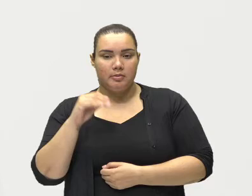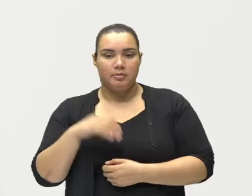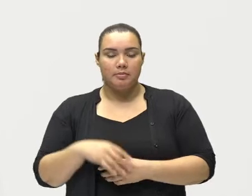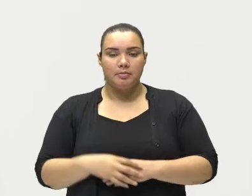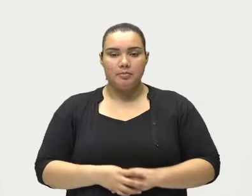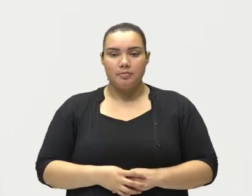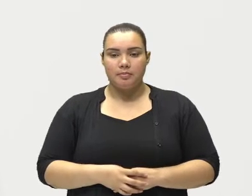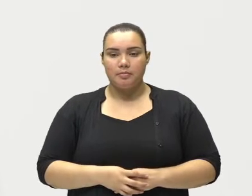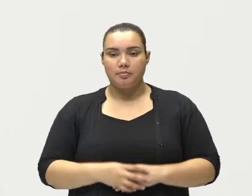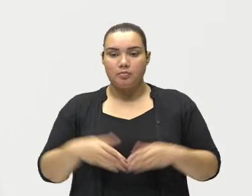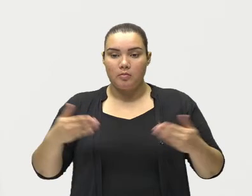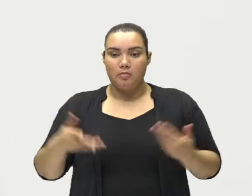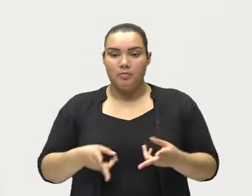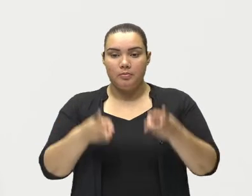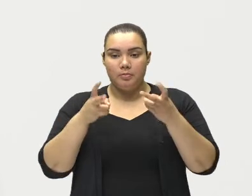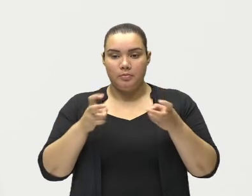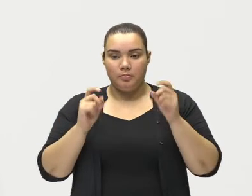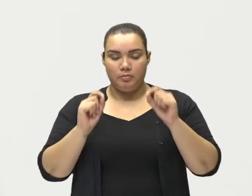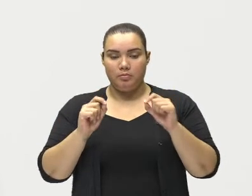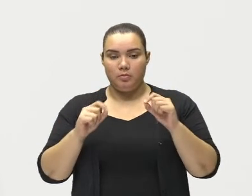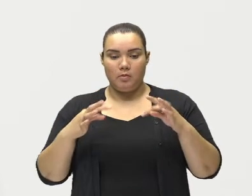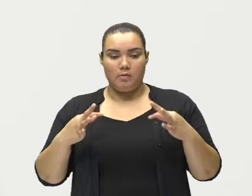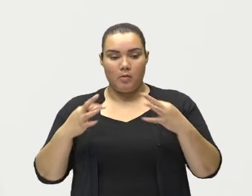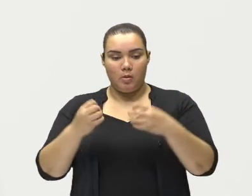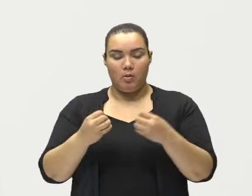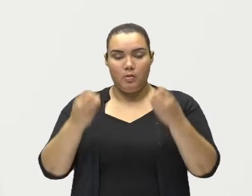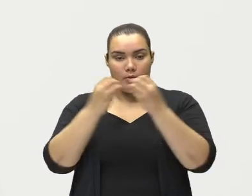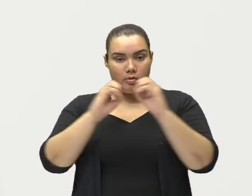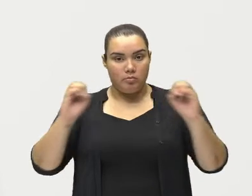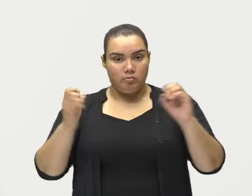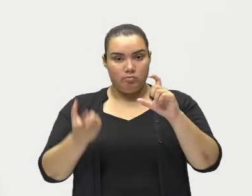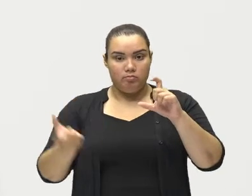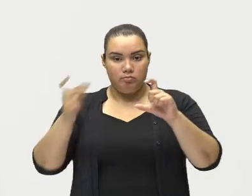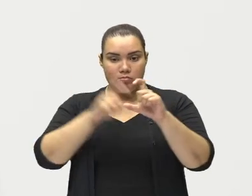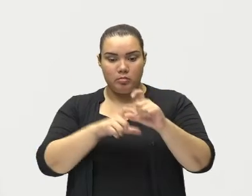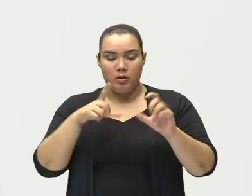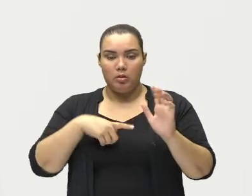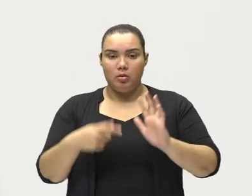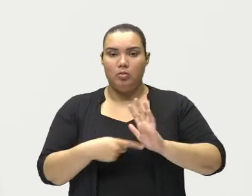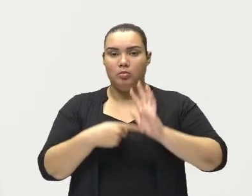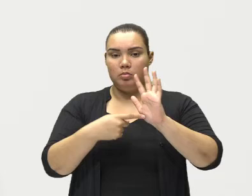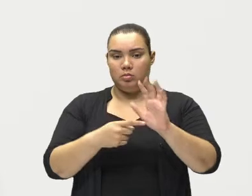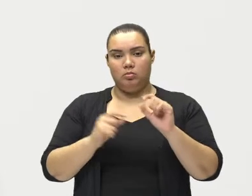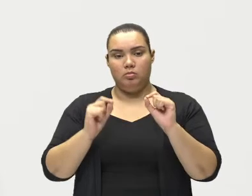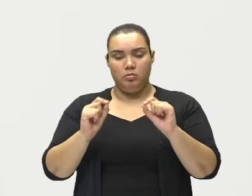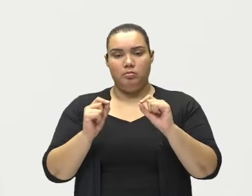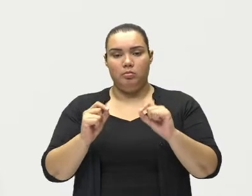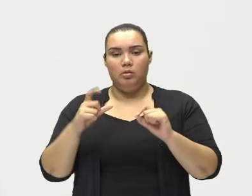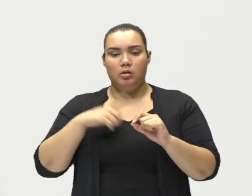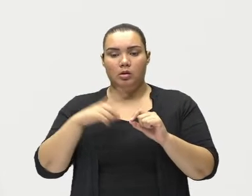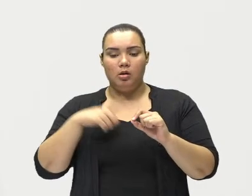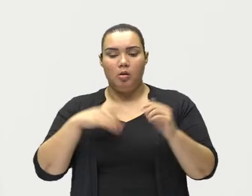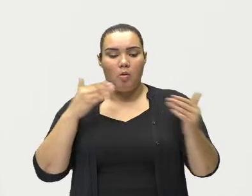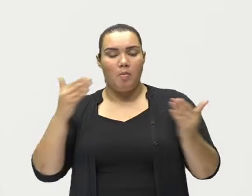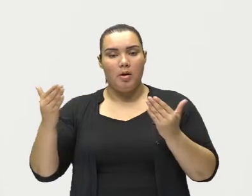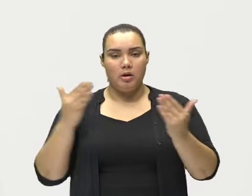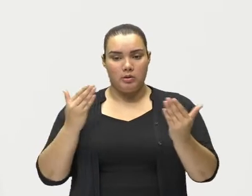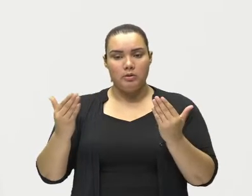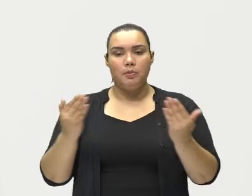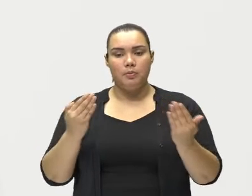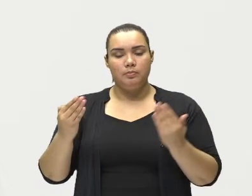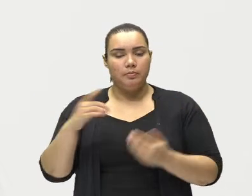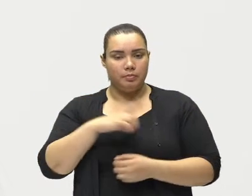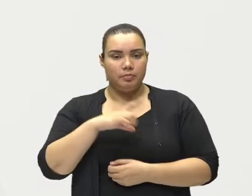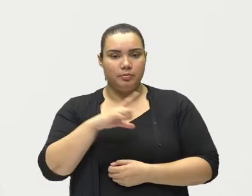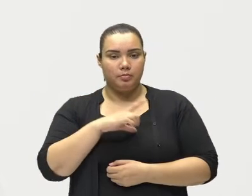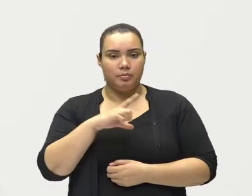crianças. Então, notem aí que toda essa oração subordinada ela está indicando um valor comparativo. Está